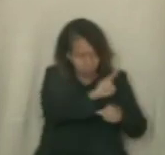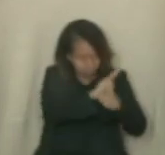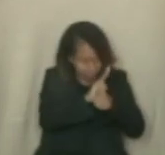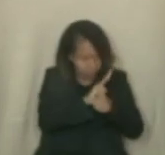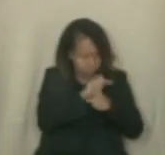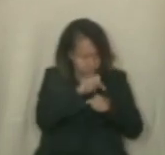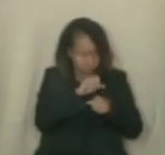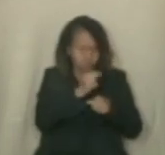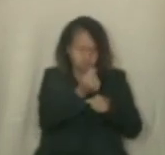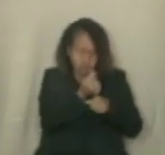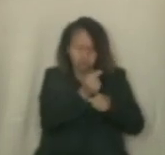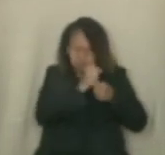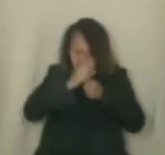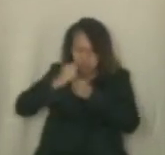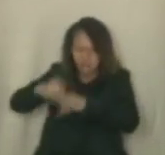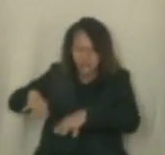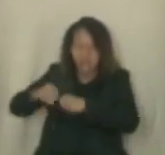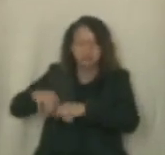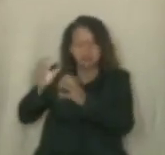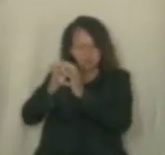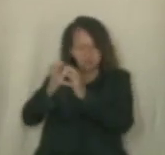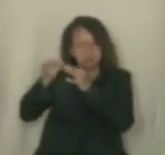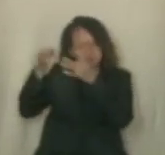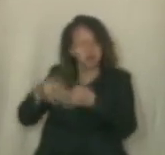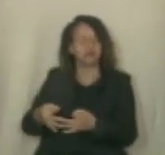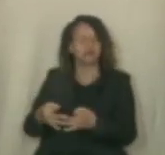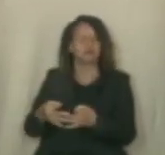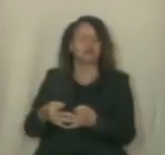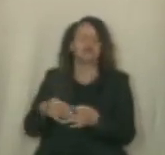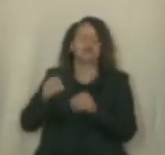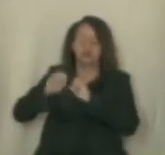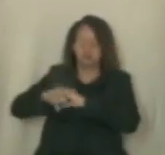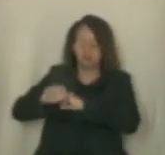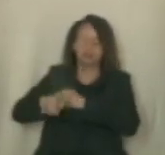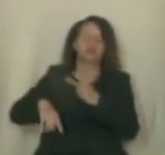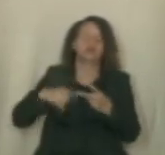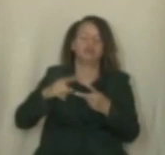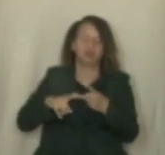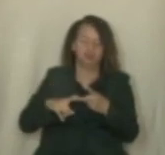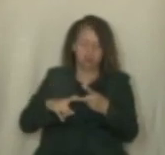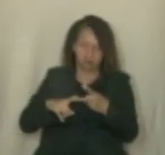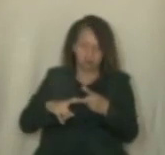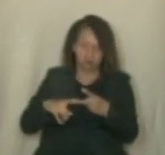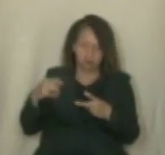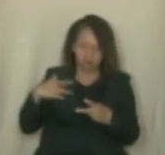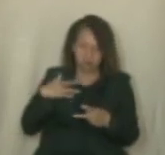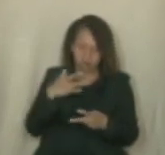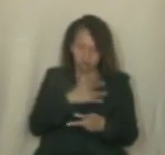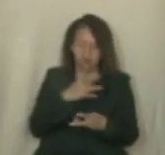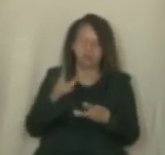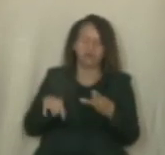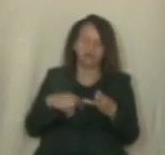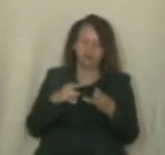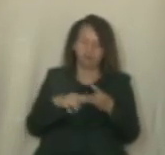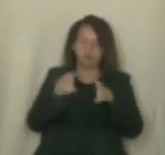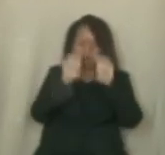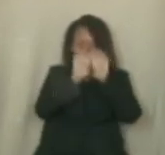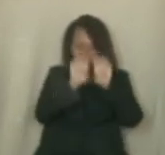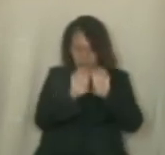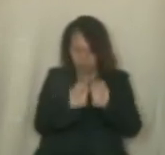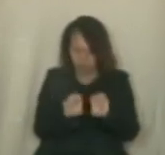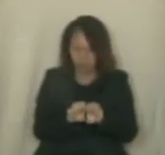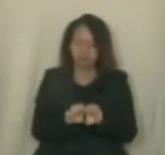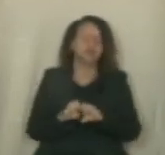gasto e tem sido feito para a cidade do Recife. Não só com relação à educação, que tanto necessita, com relação à saúde, com a infraestrutura,